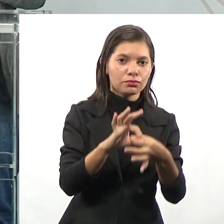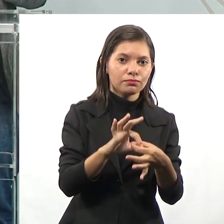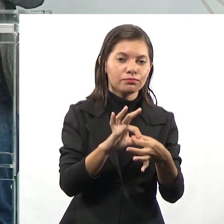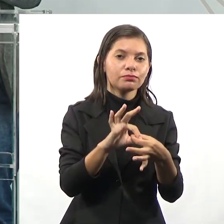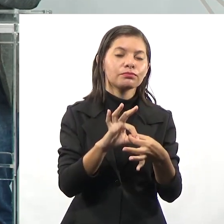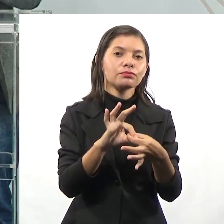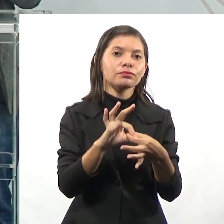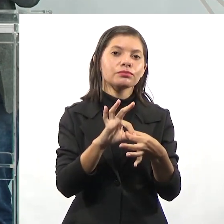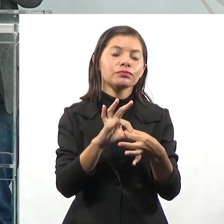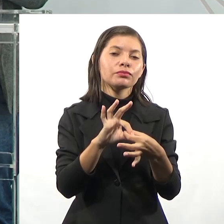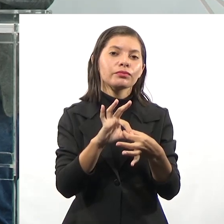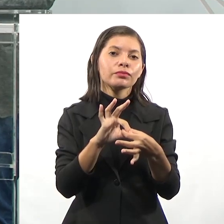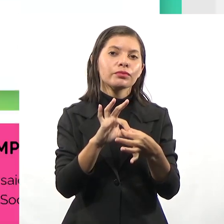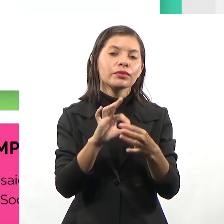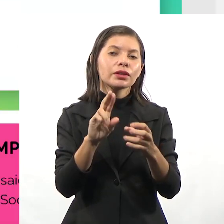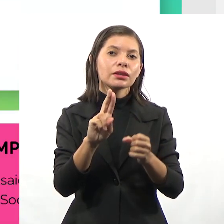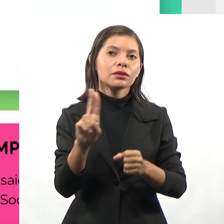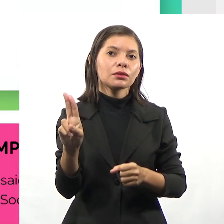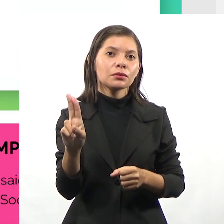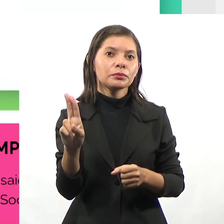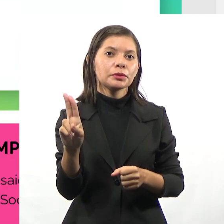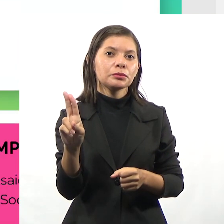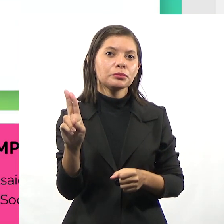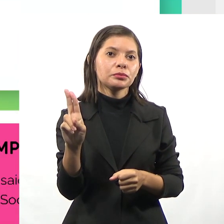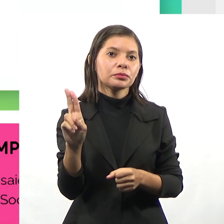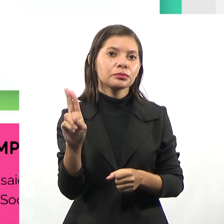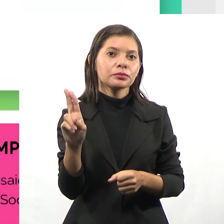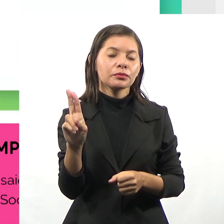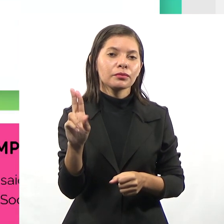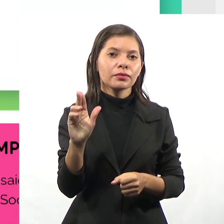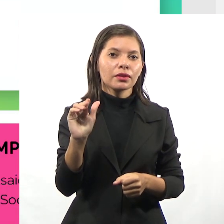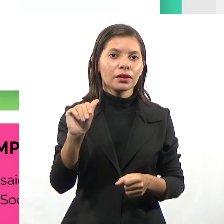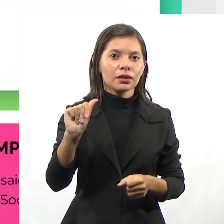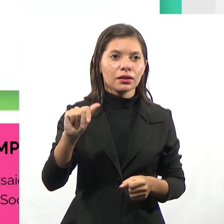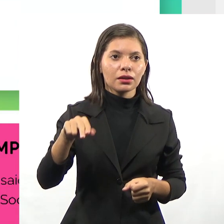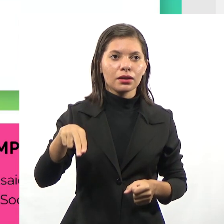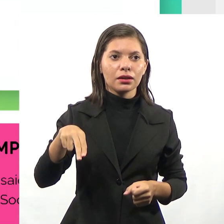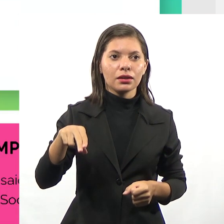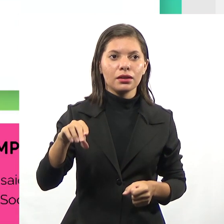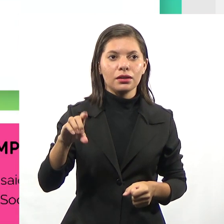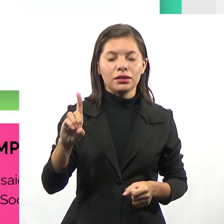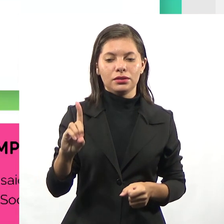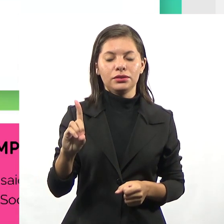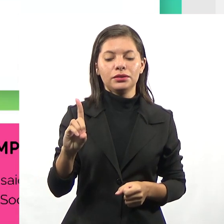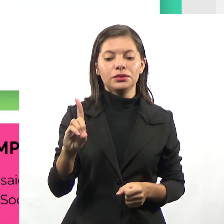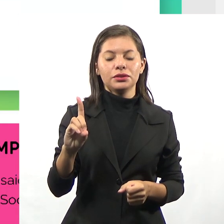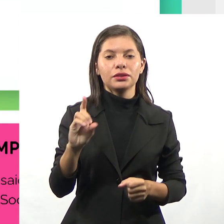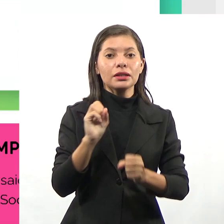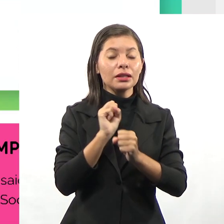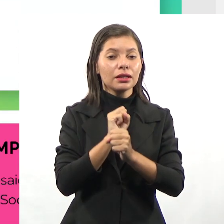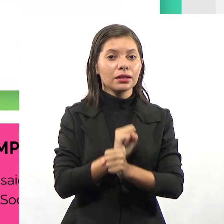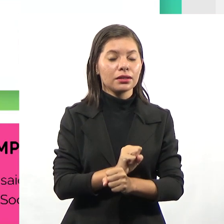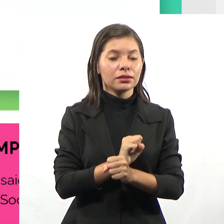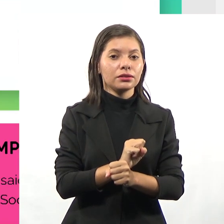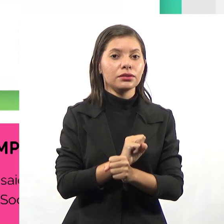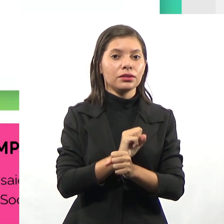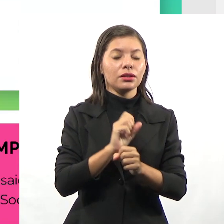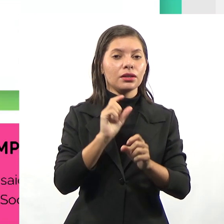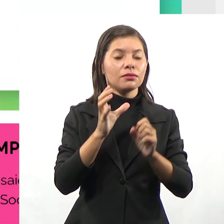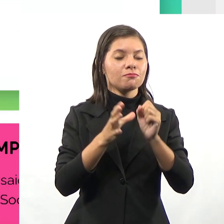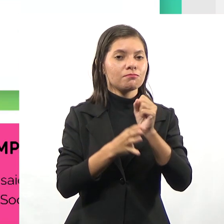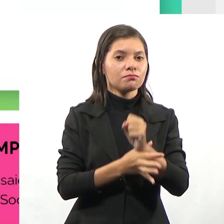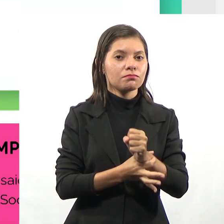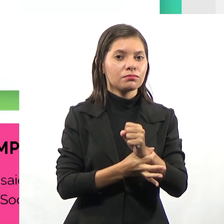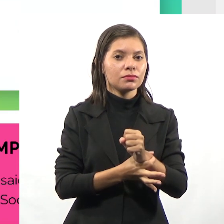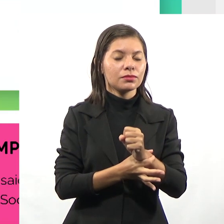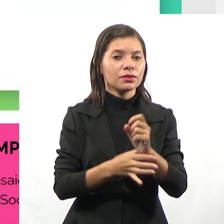conectivo, um operador chamado AND, que vai garantir que os